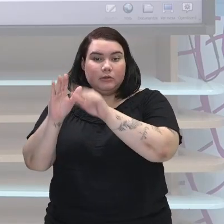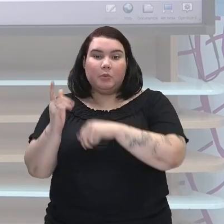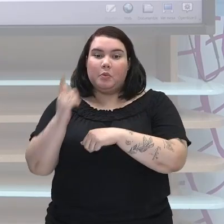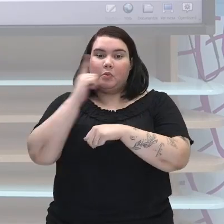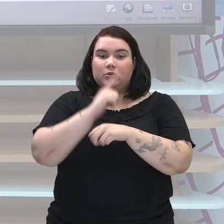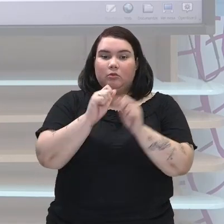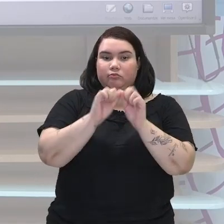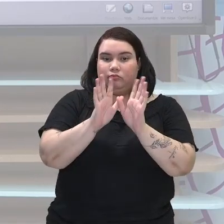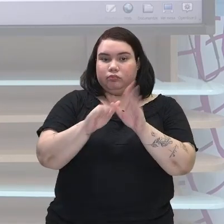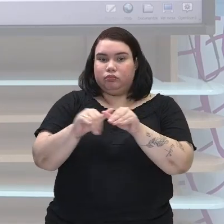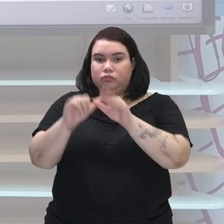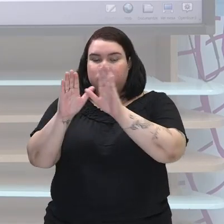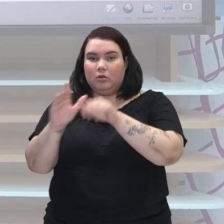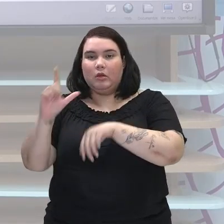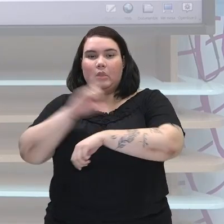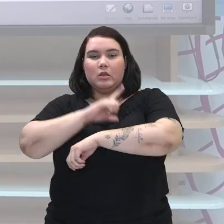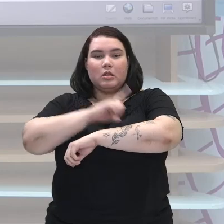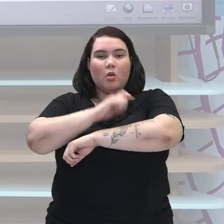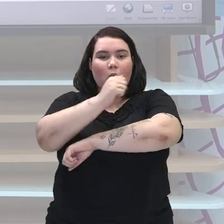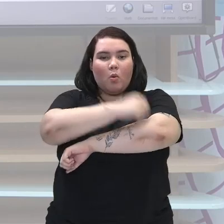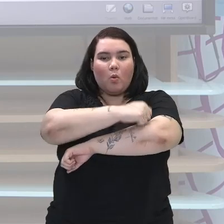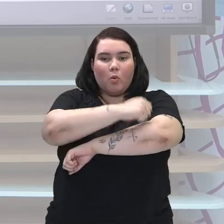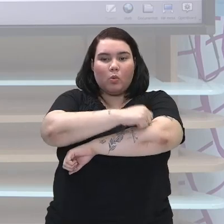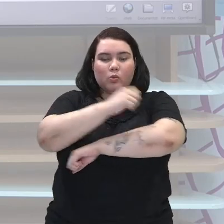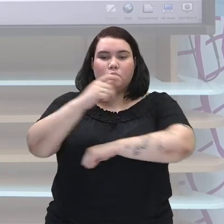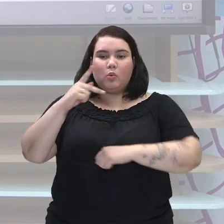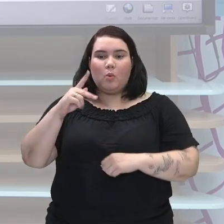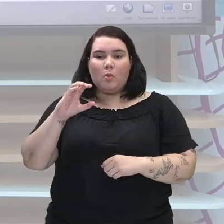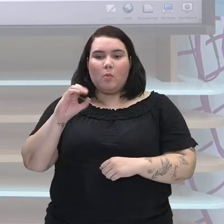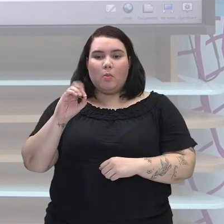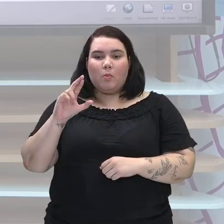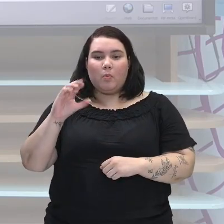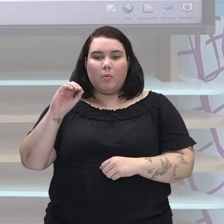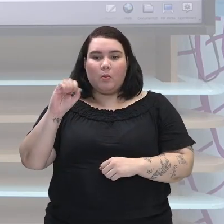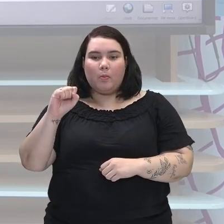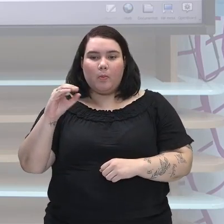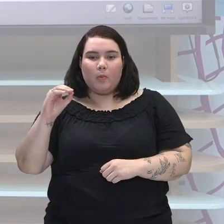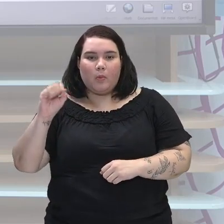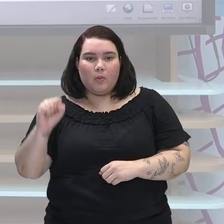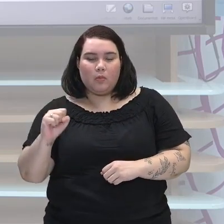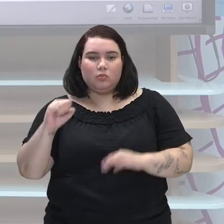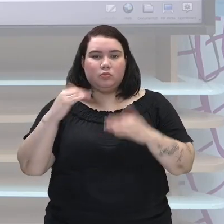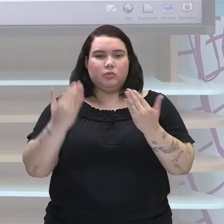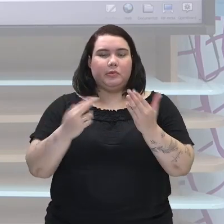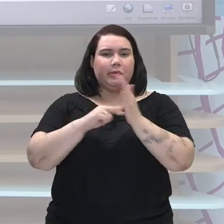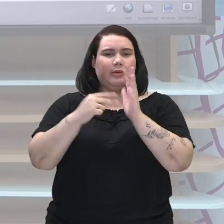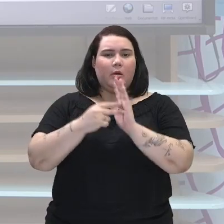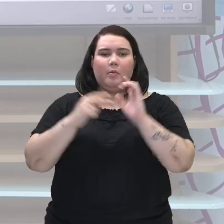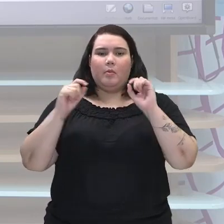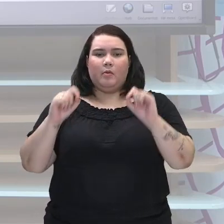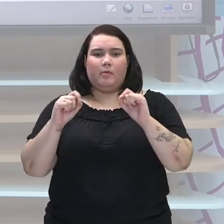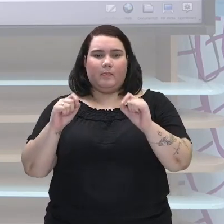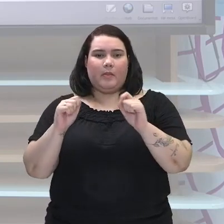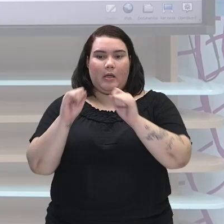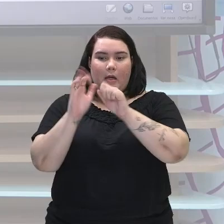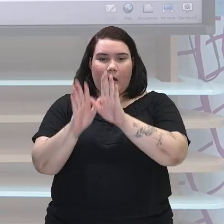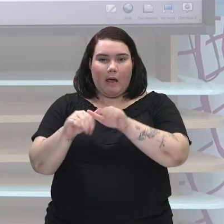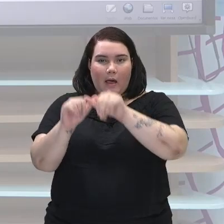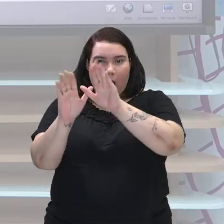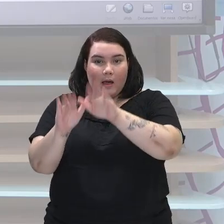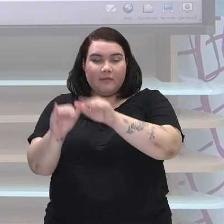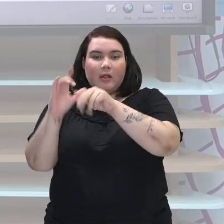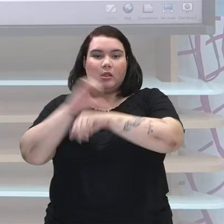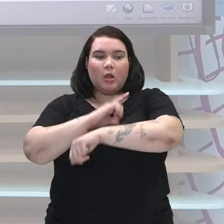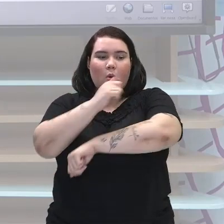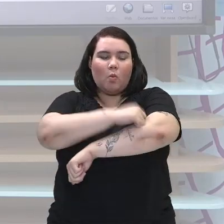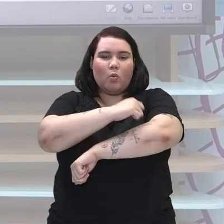eles possuem ossos, né, porosos. Então, os ossos das aves, de um modo geral, são bem mais leves.